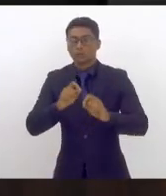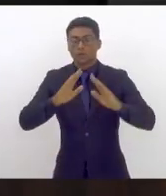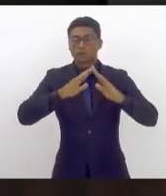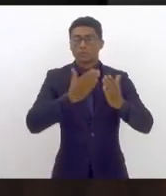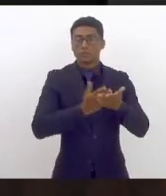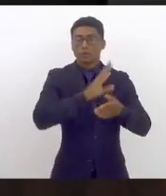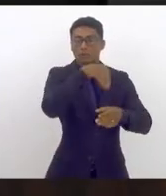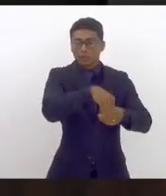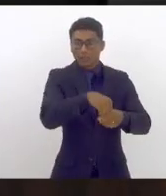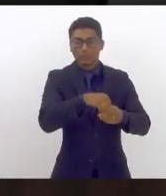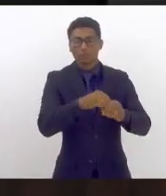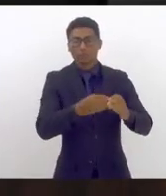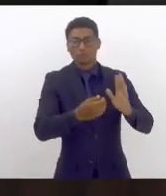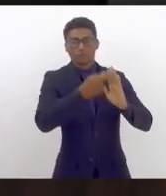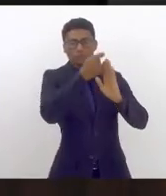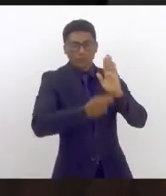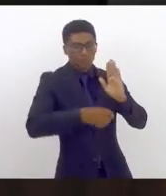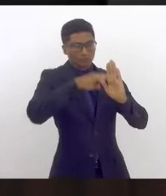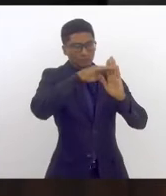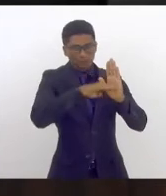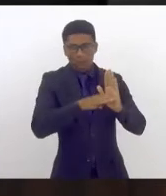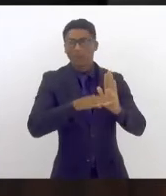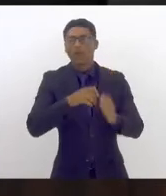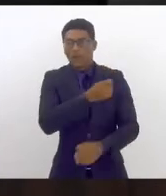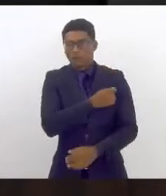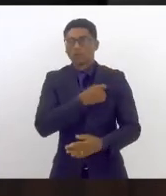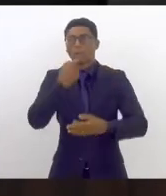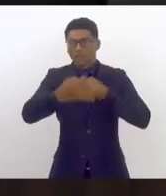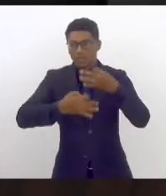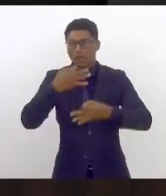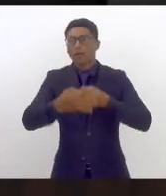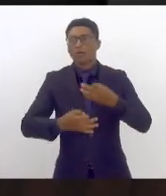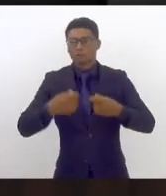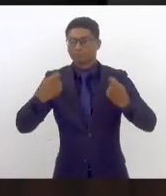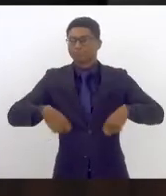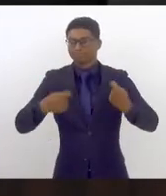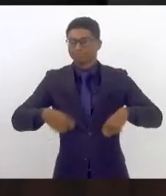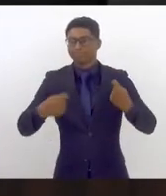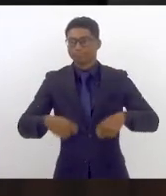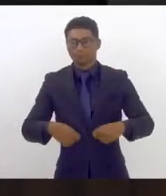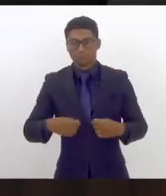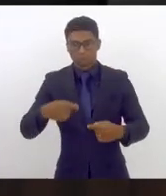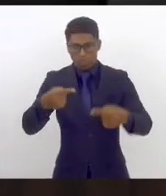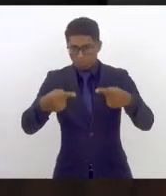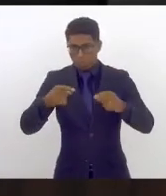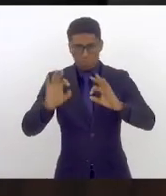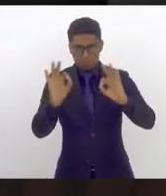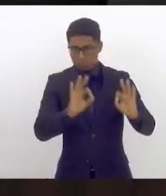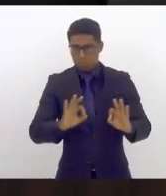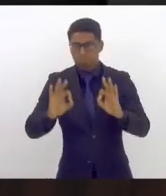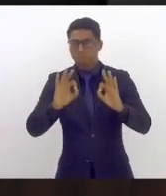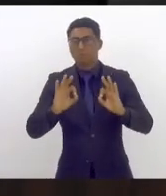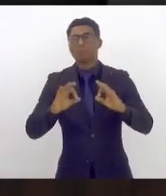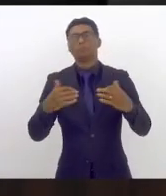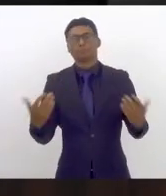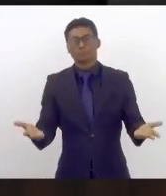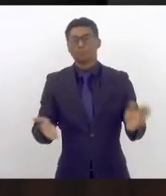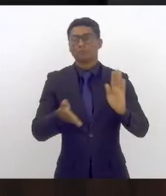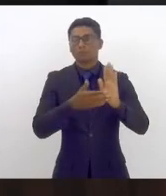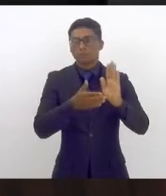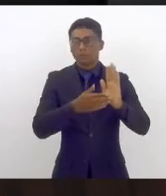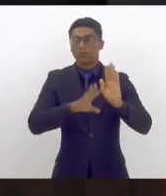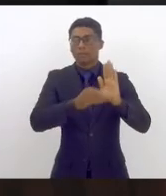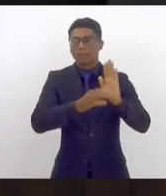escolas da rede estadual de ensino e da outras providências em discussão da discussão presente de proposta